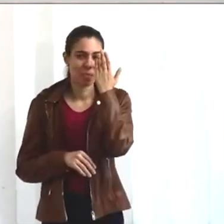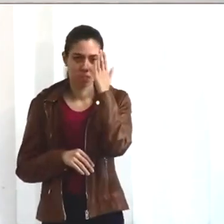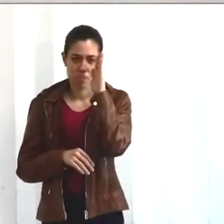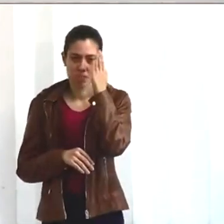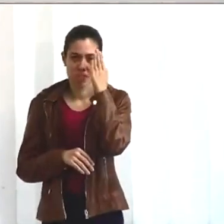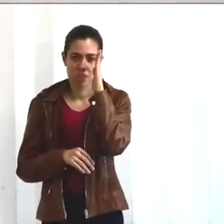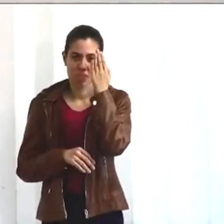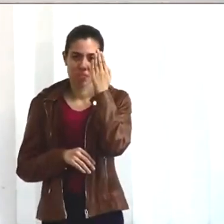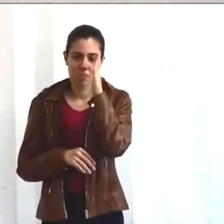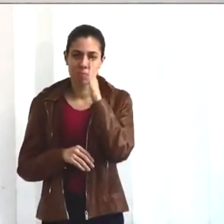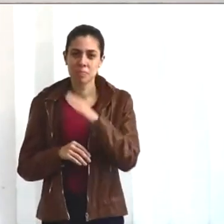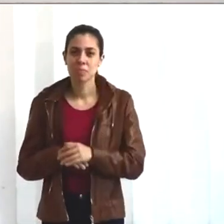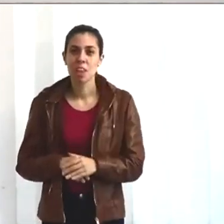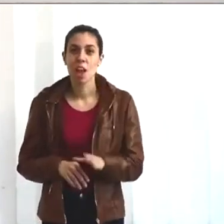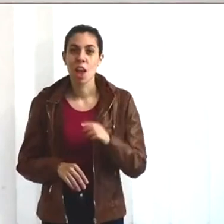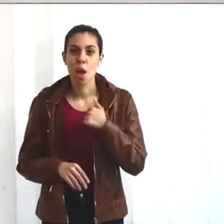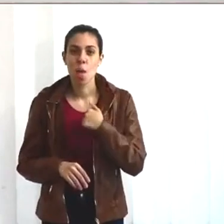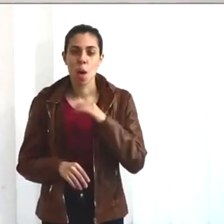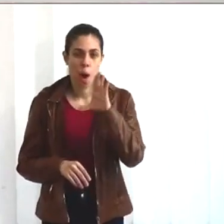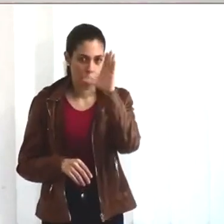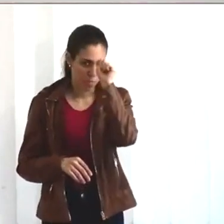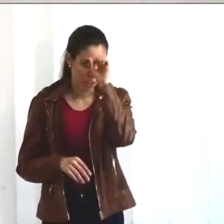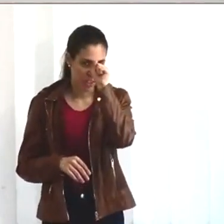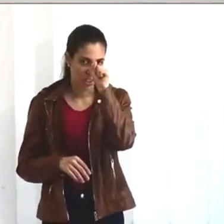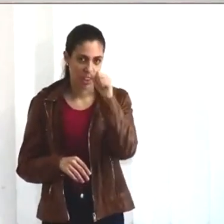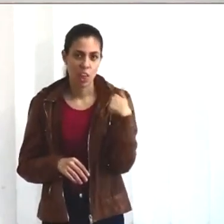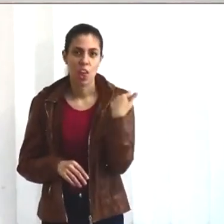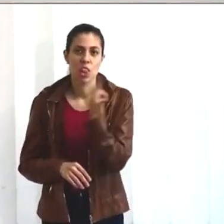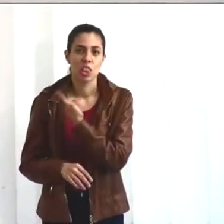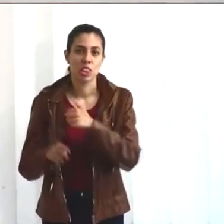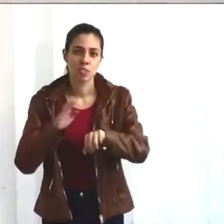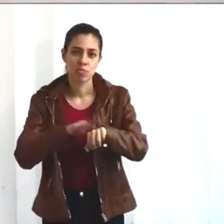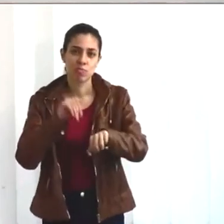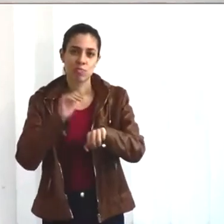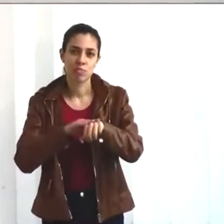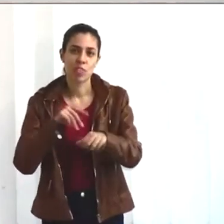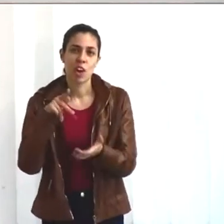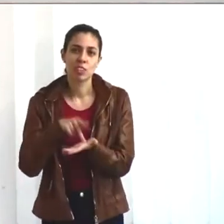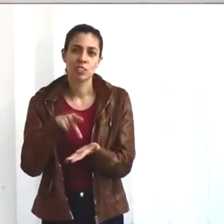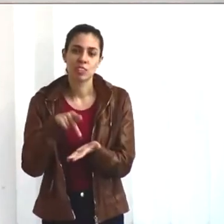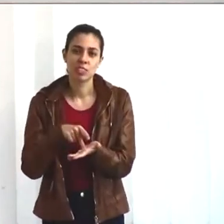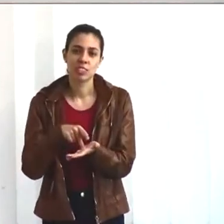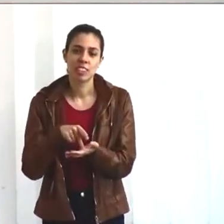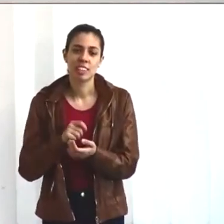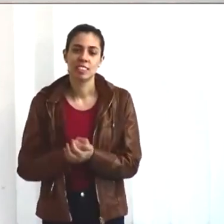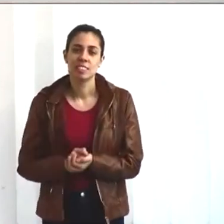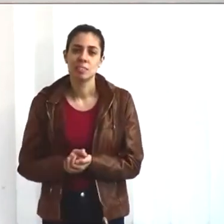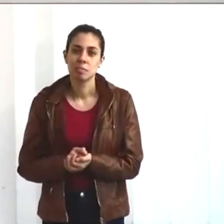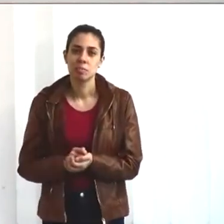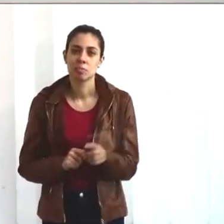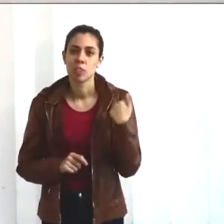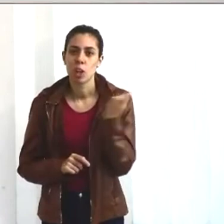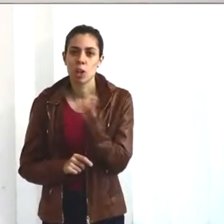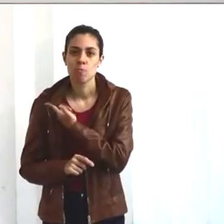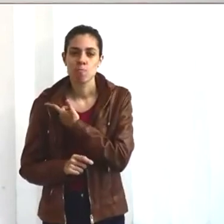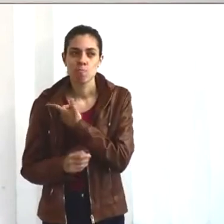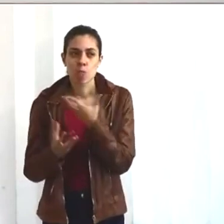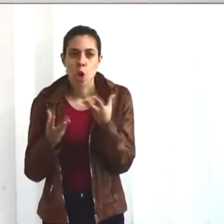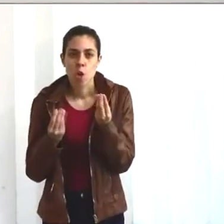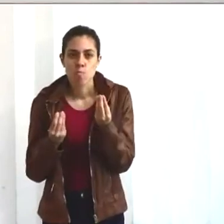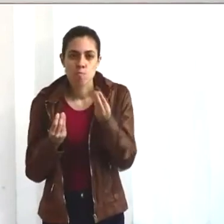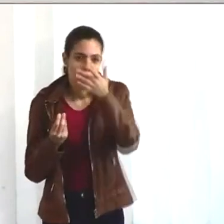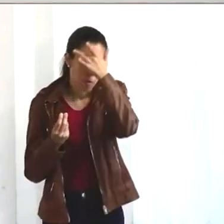negação. É a apostasia. Depois que você conhece, você não pode mais negar, porque isso é a